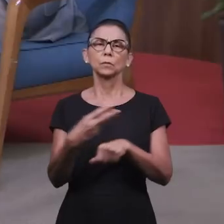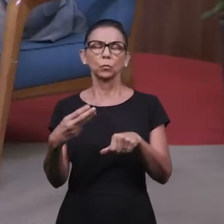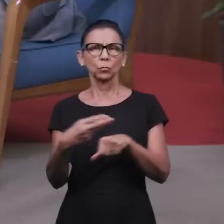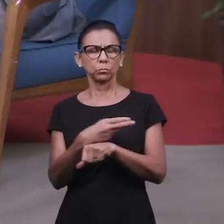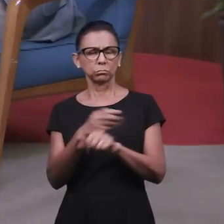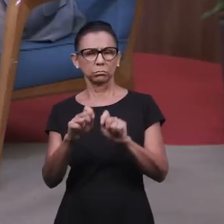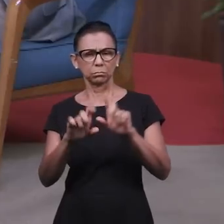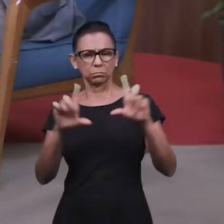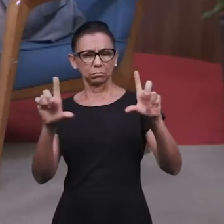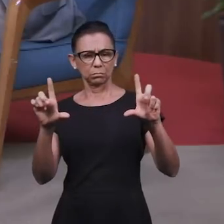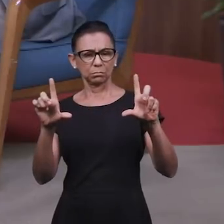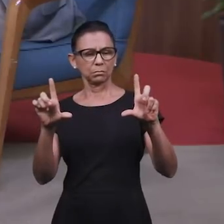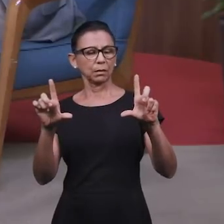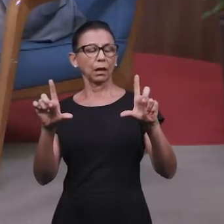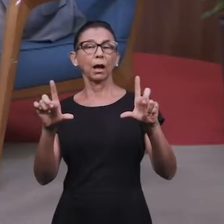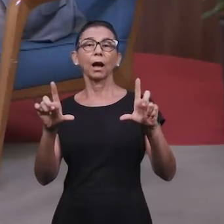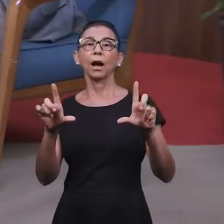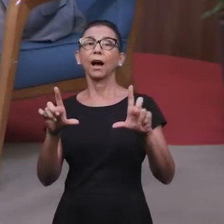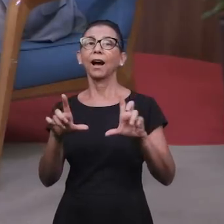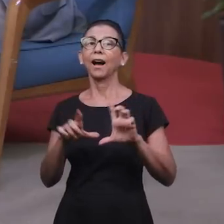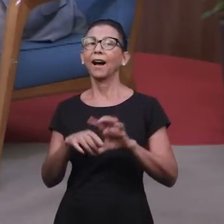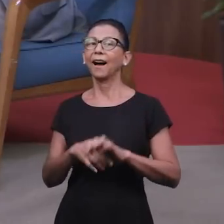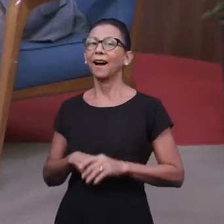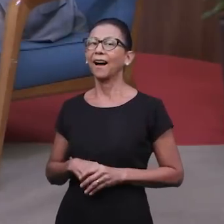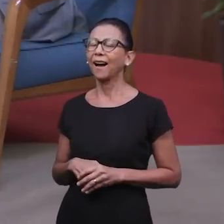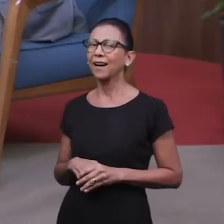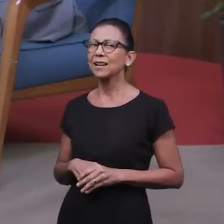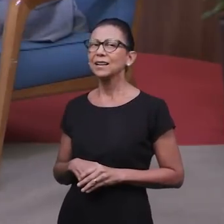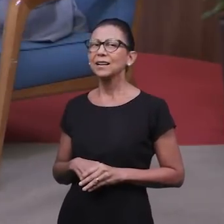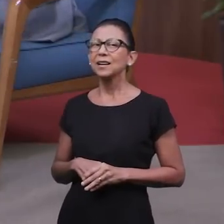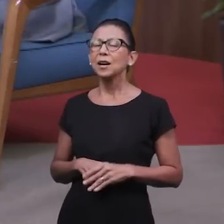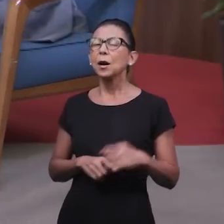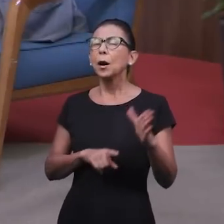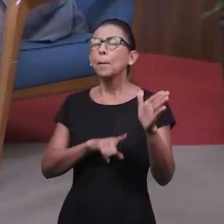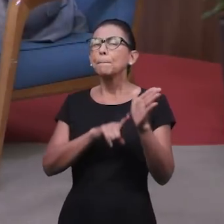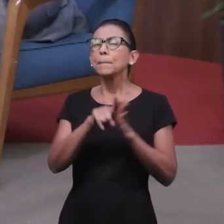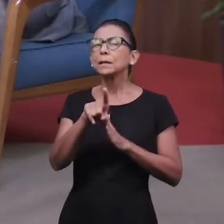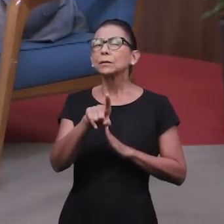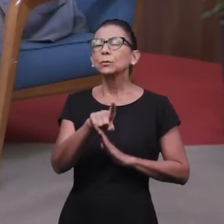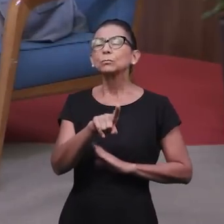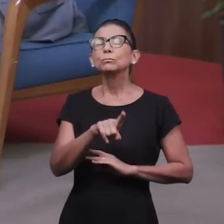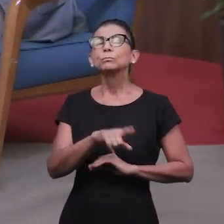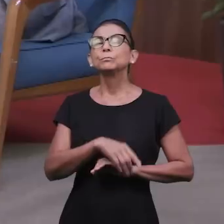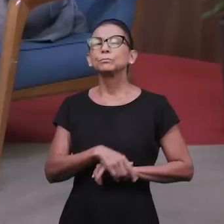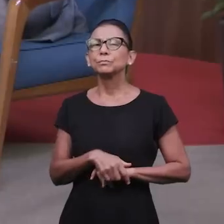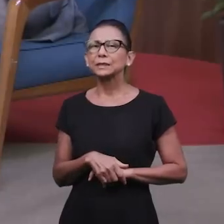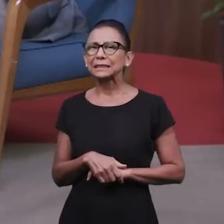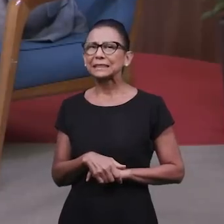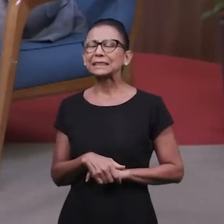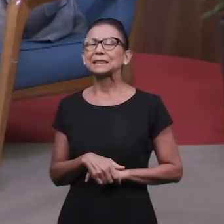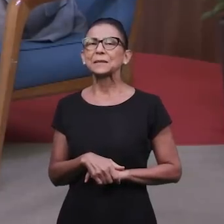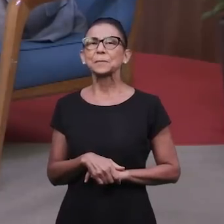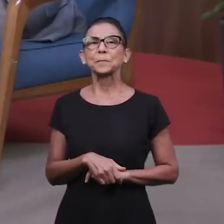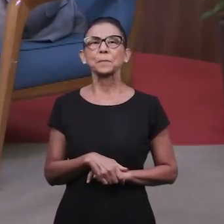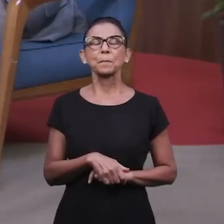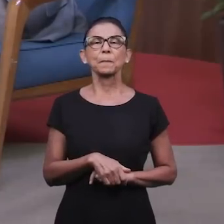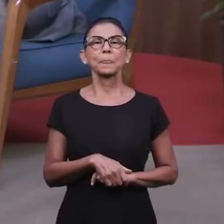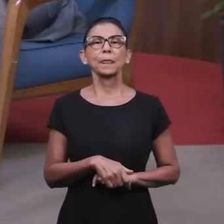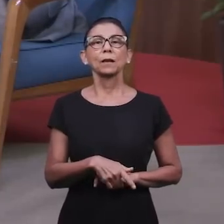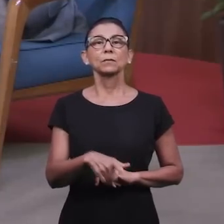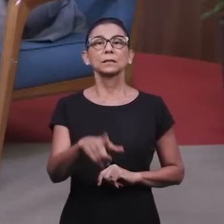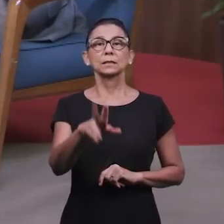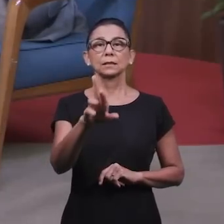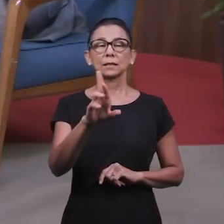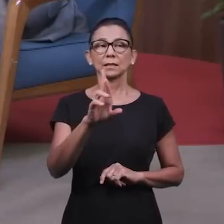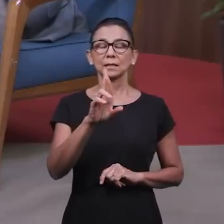vai ver que quando você for redirecionado para o WhatsApp, vai aparecer lá uma questão, uma pergunta. E quando você